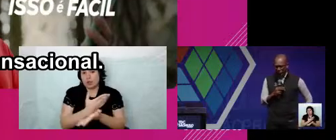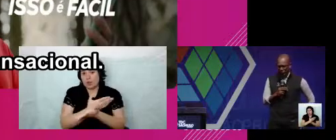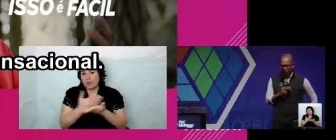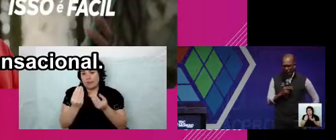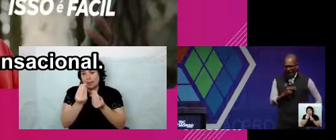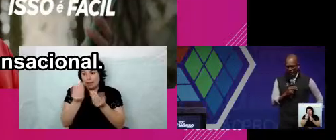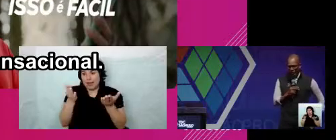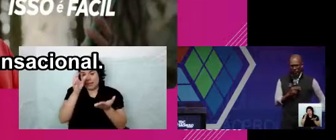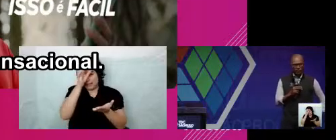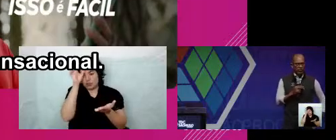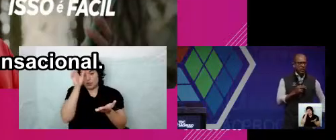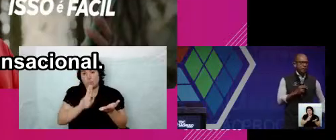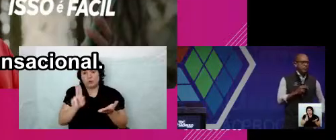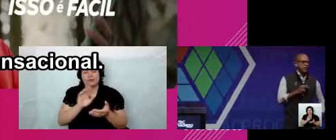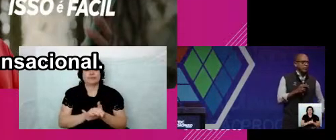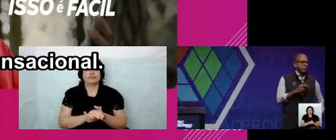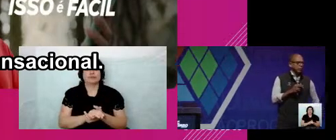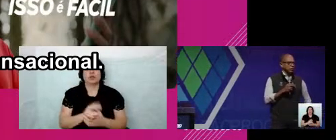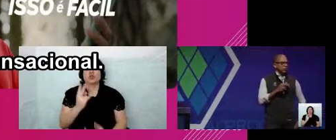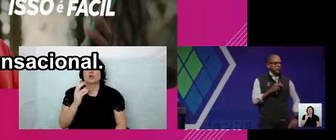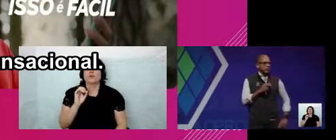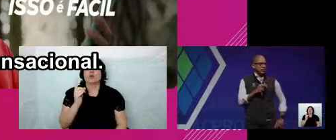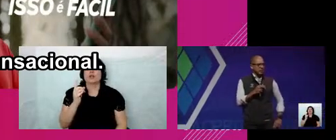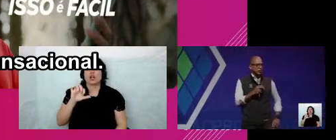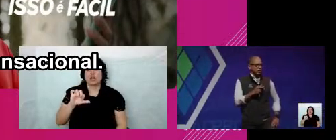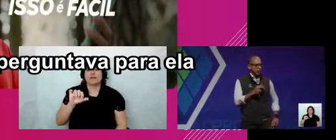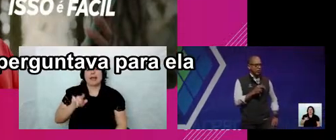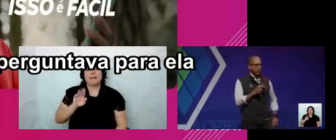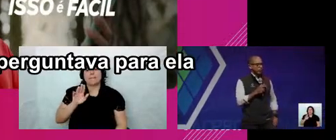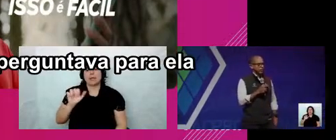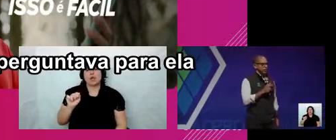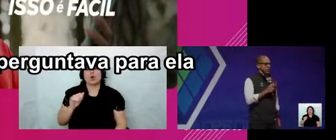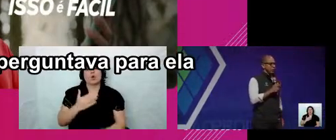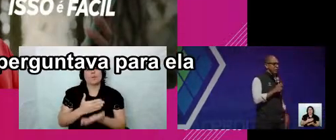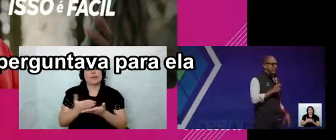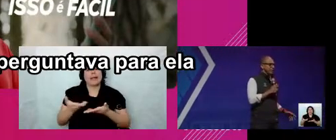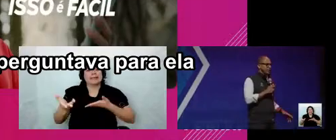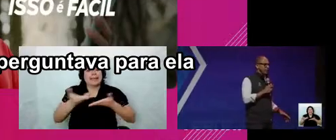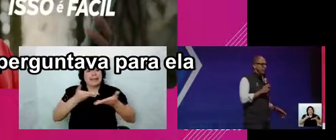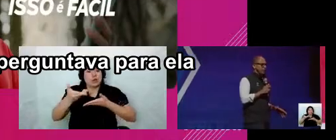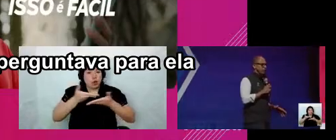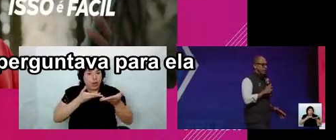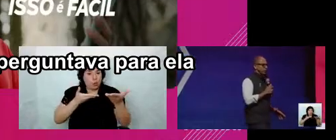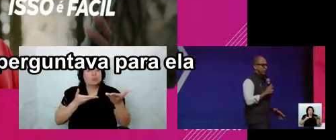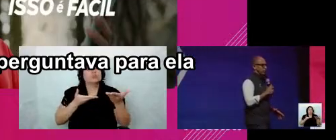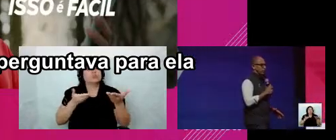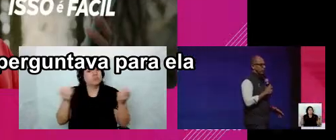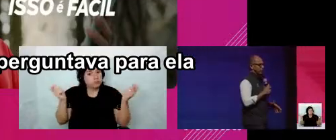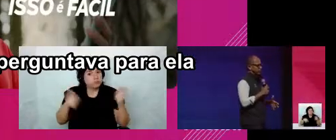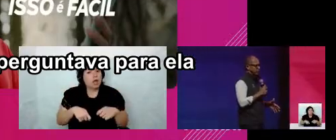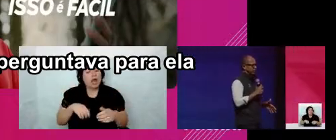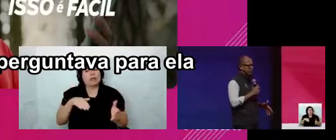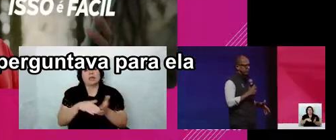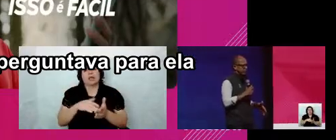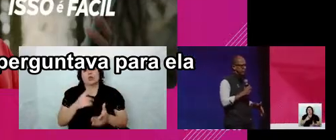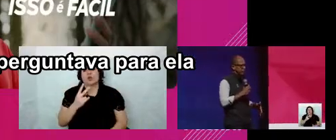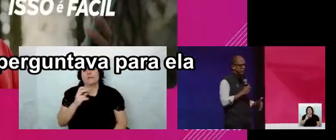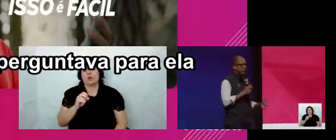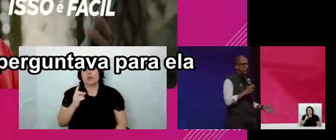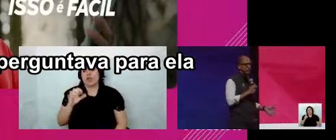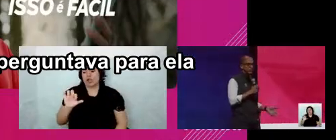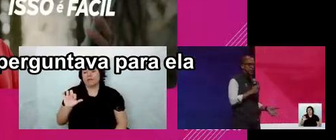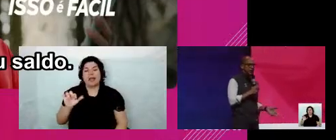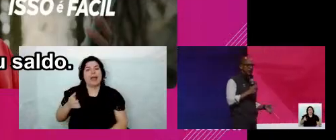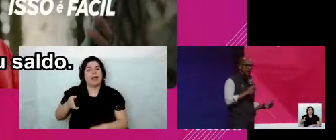clientes. 2019, a Bia ela começou a ser transacional, então, até 2019, você entrava na